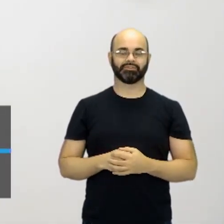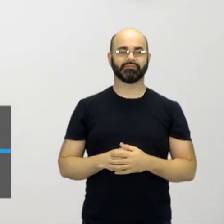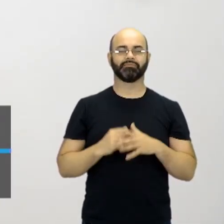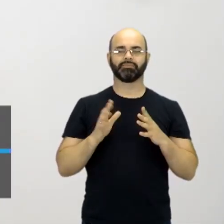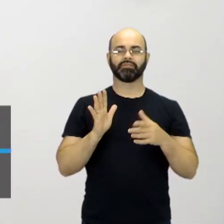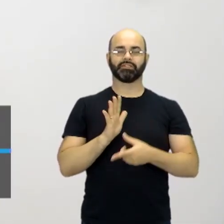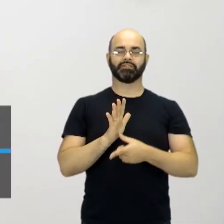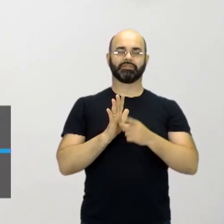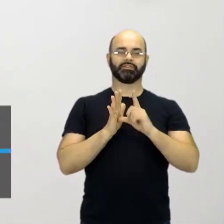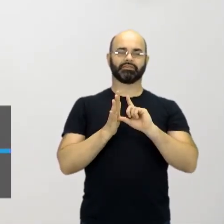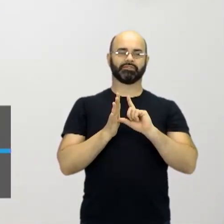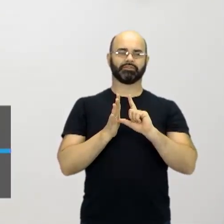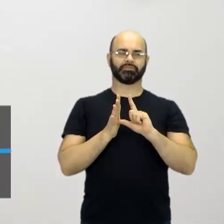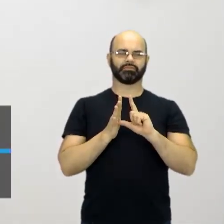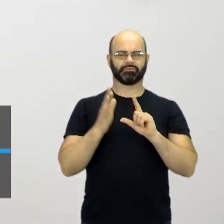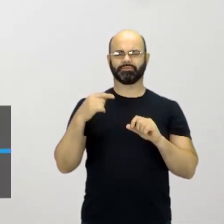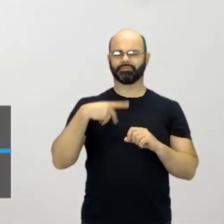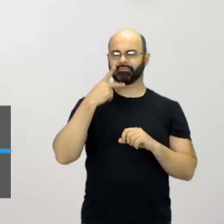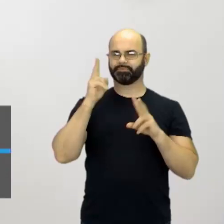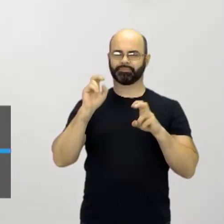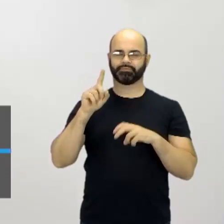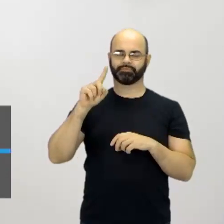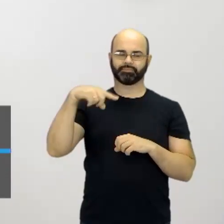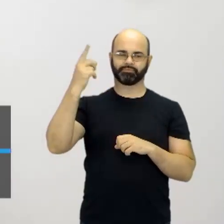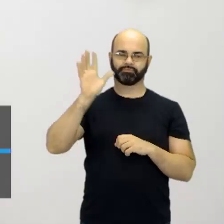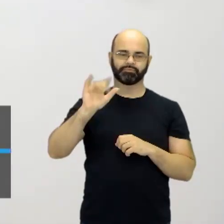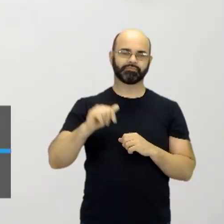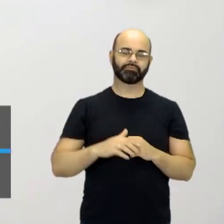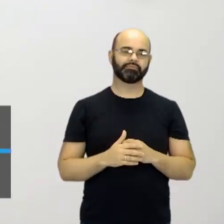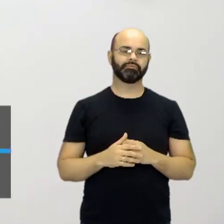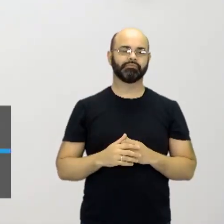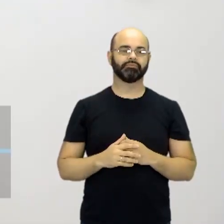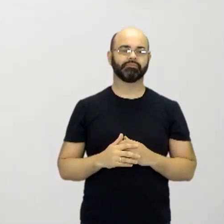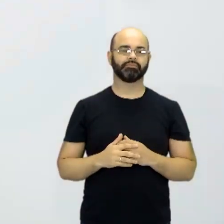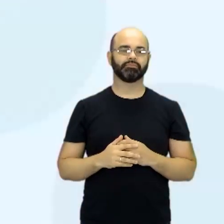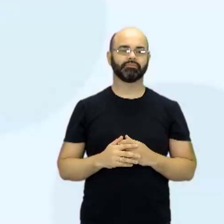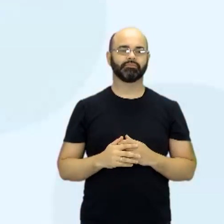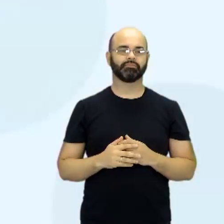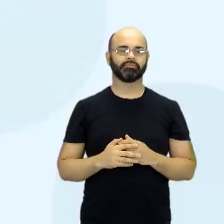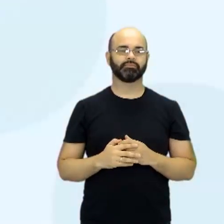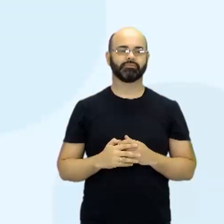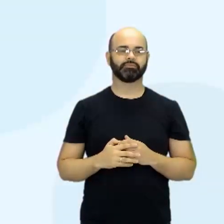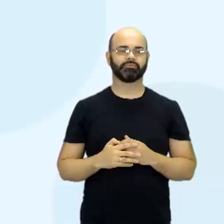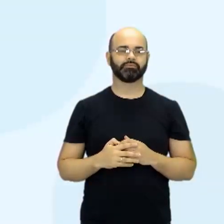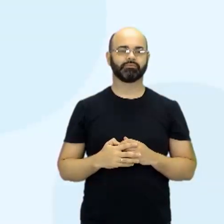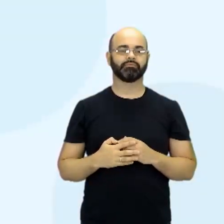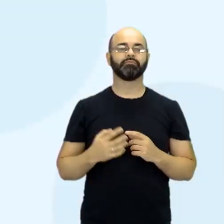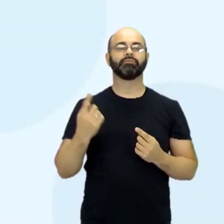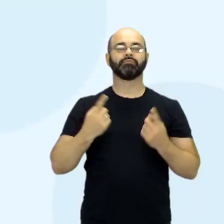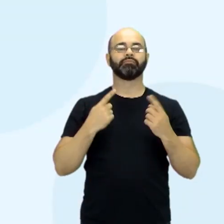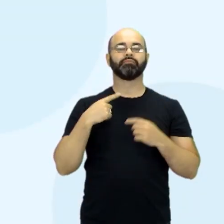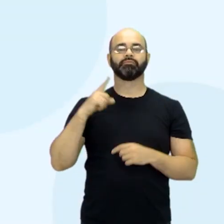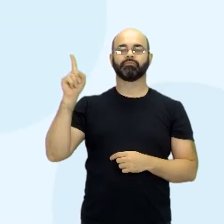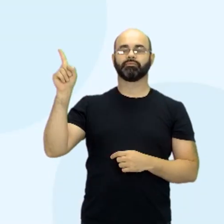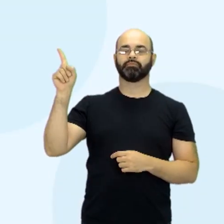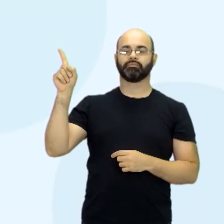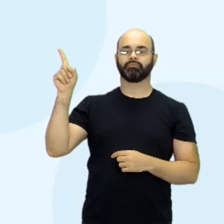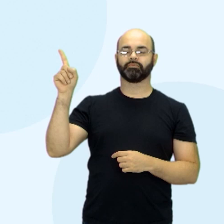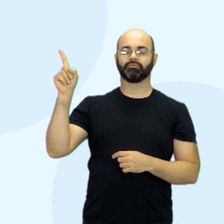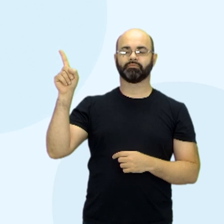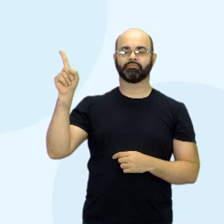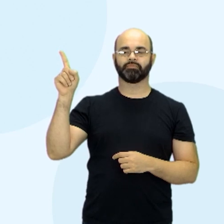a gente antes eu não falo depois disso vai eu vou falar depois disso daí e são um